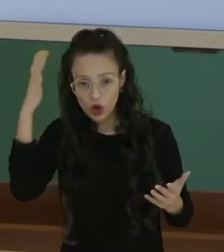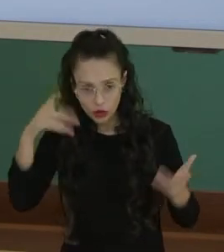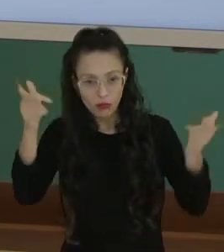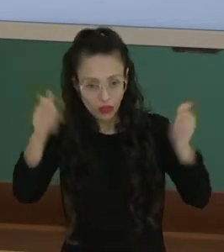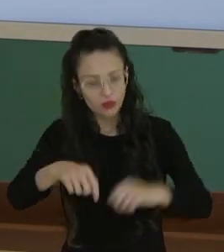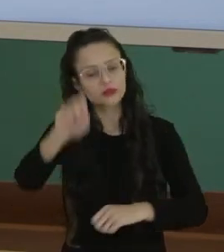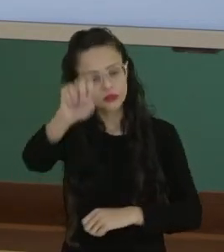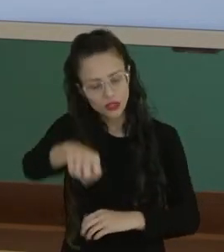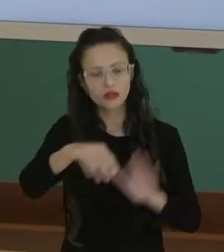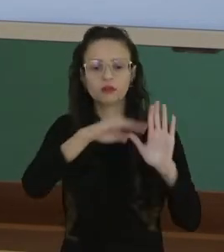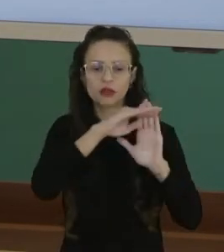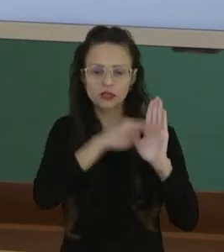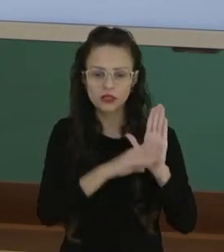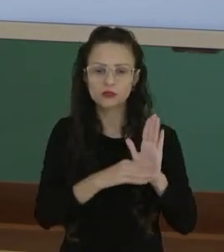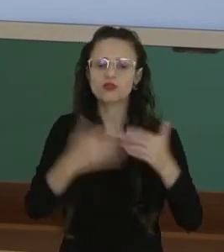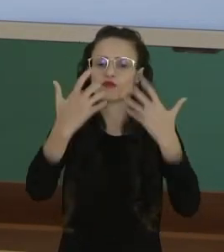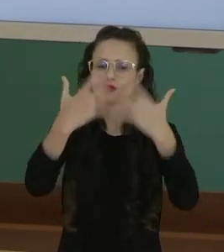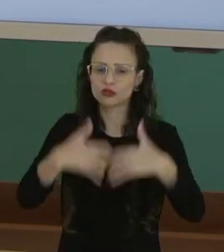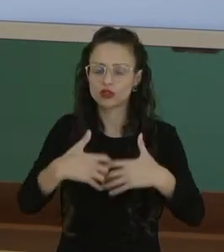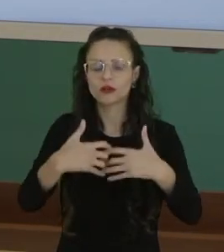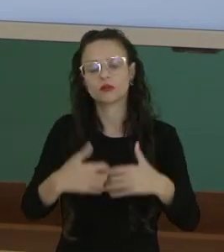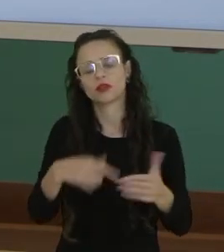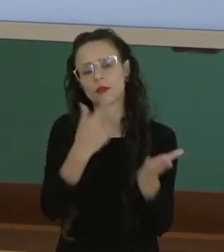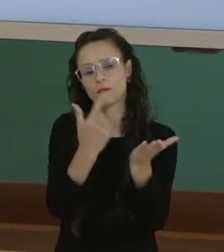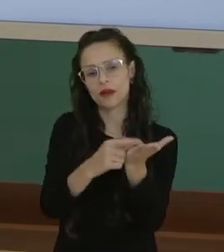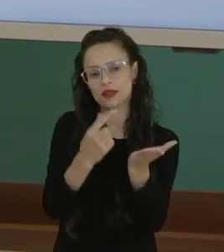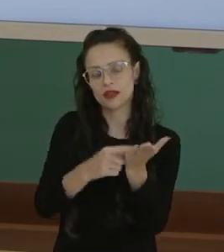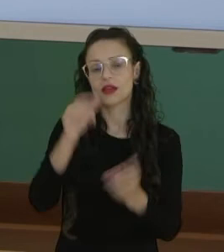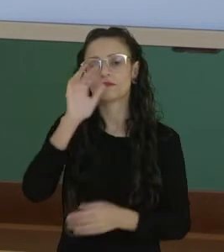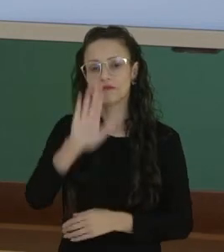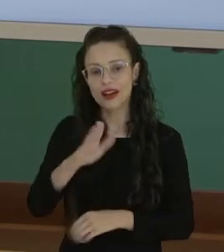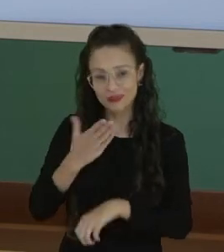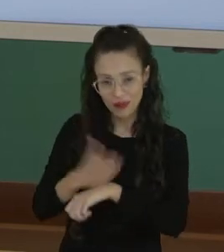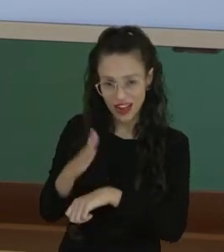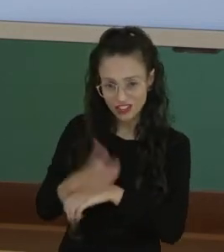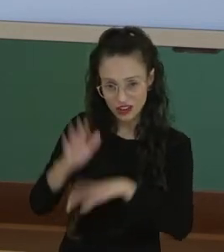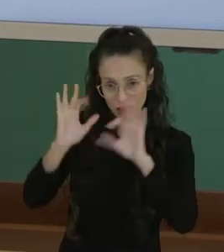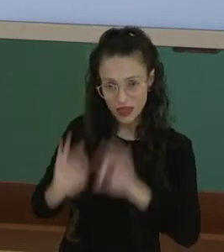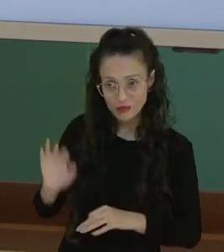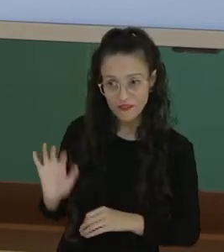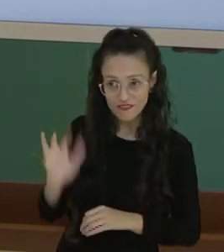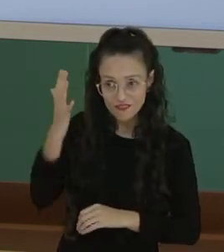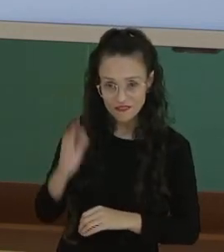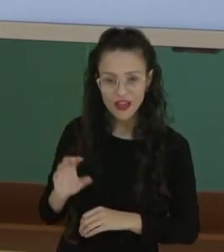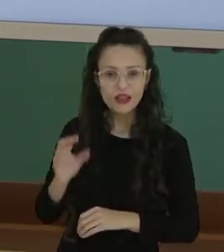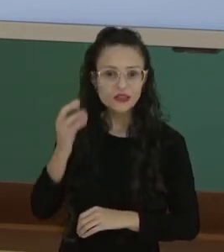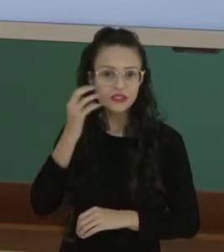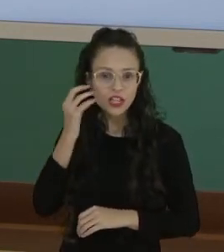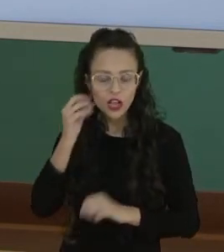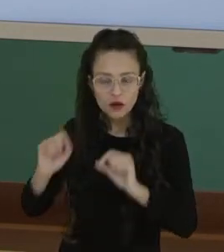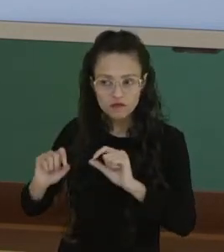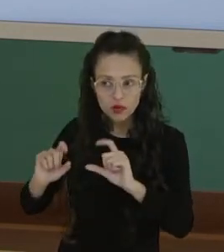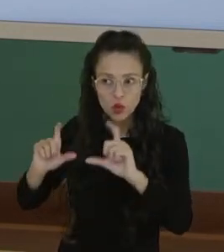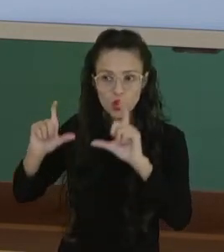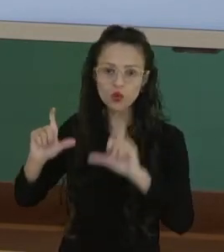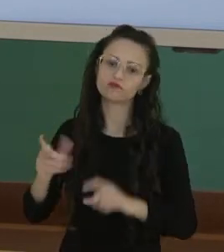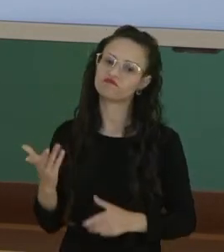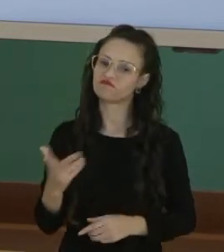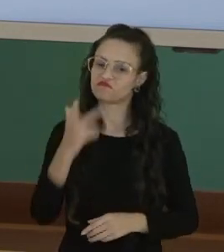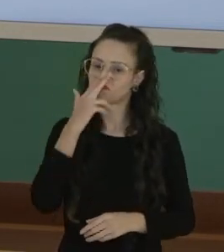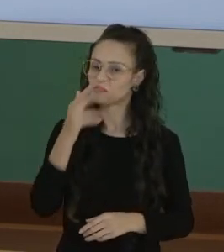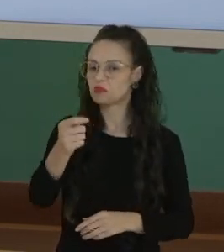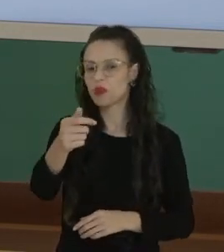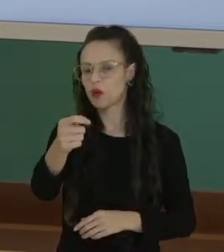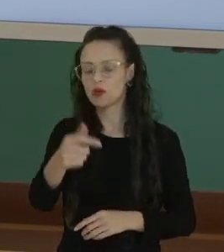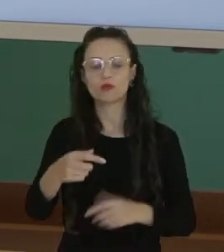Sim, é o princípio do funcionamento das baterias. Mas na prática, irá carregar um celular de verdade? Pouco provável, né? Você